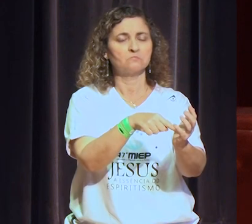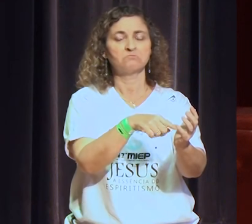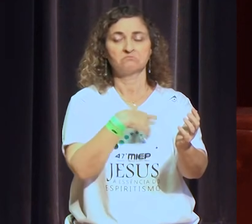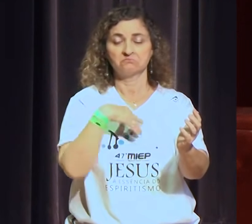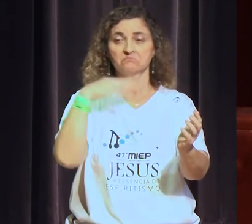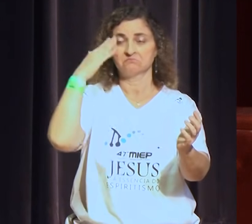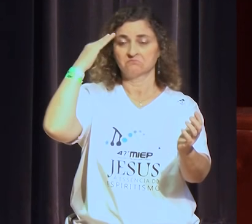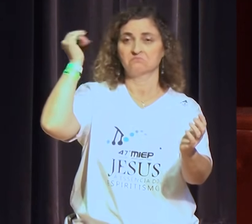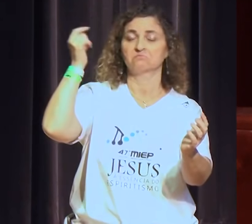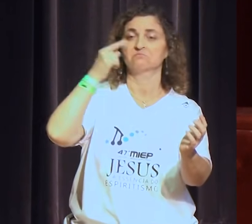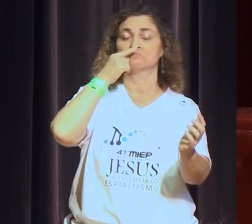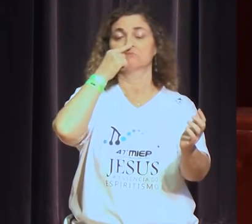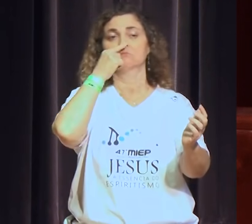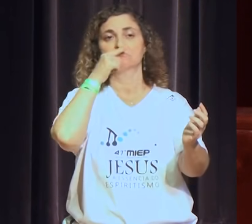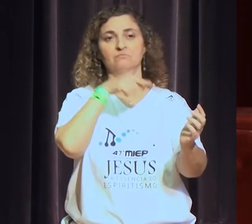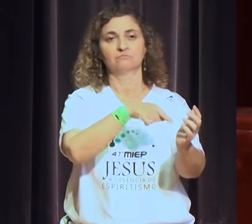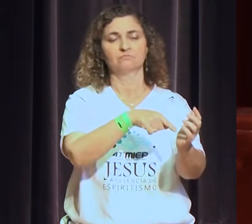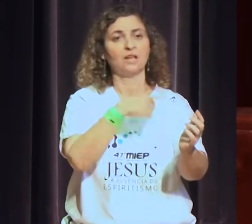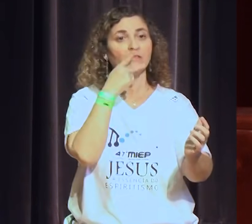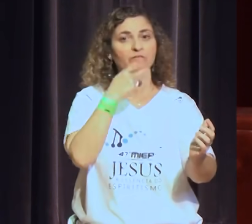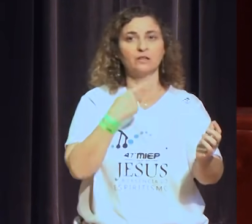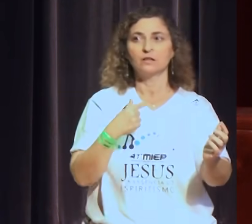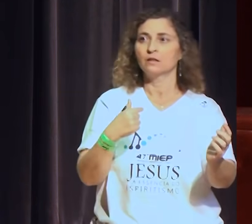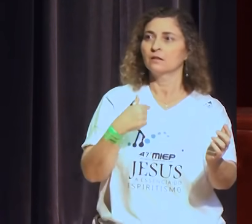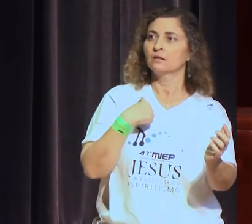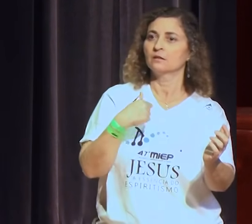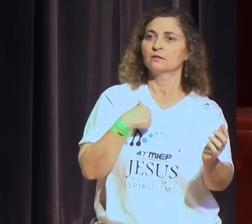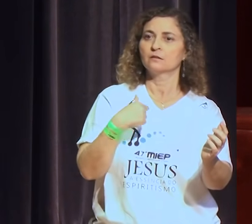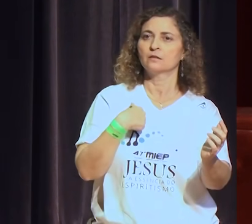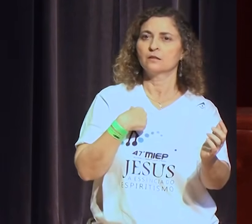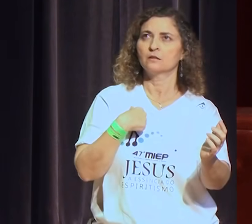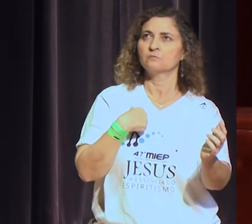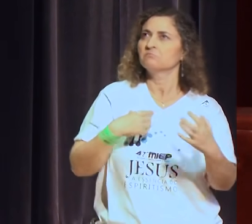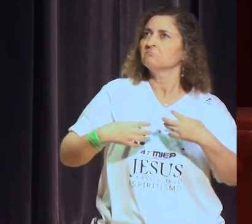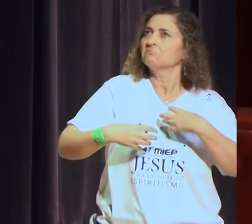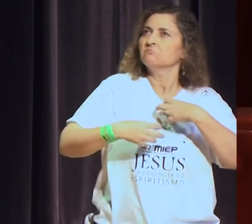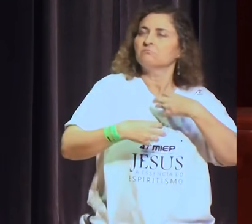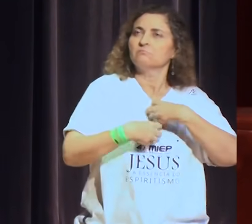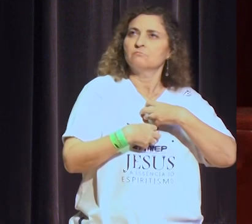acha. O cara acorda e fala assim, eu sou enviado de Deus.